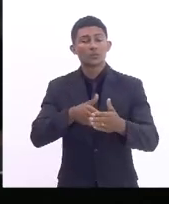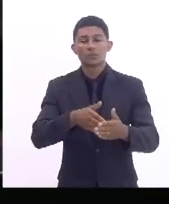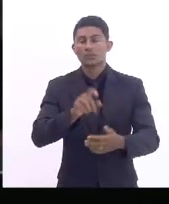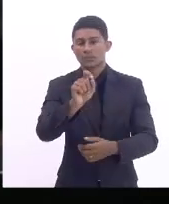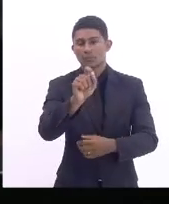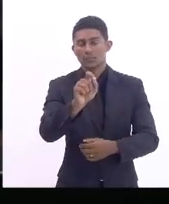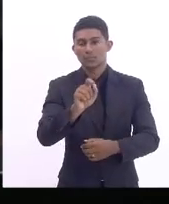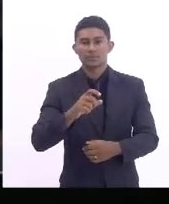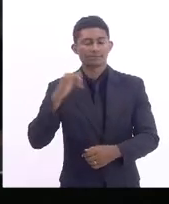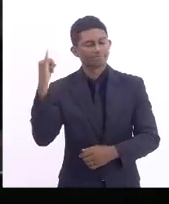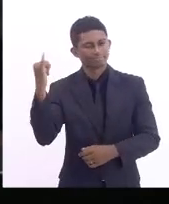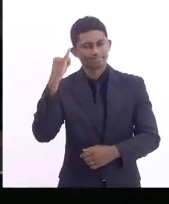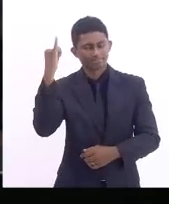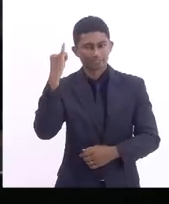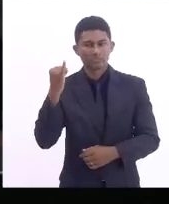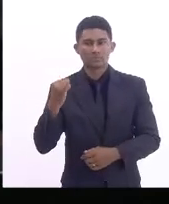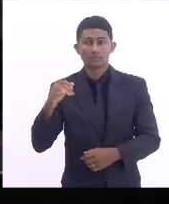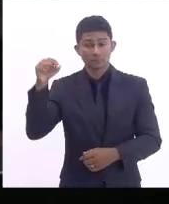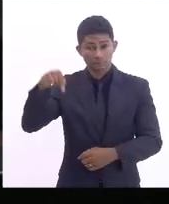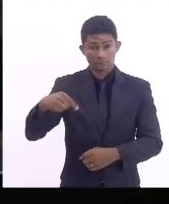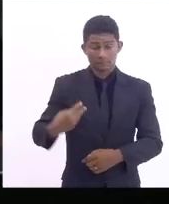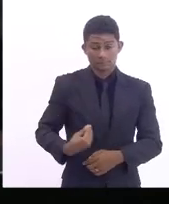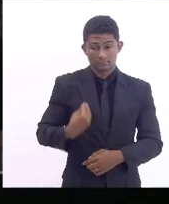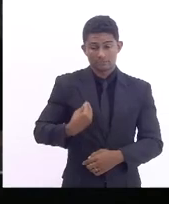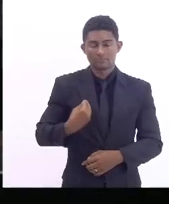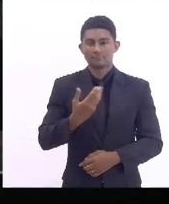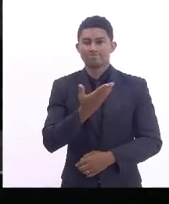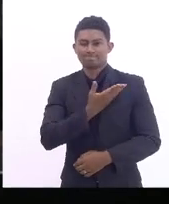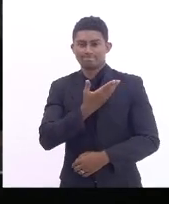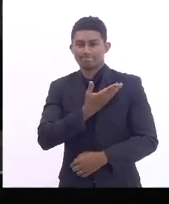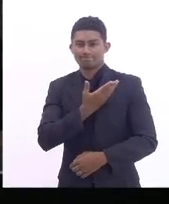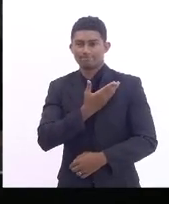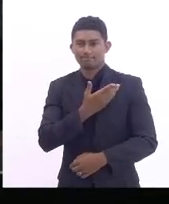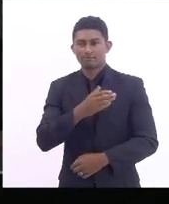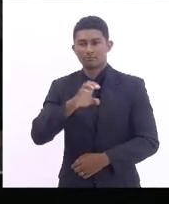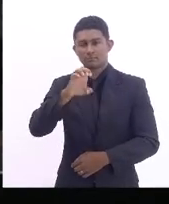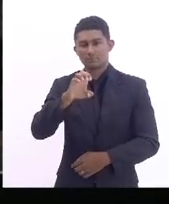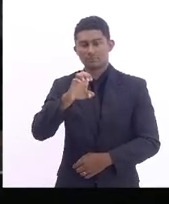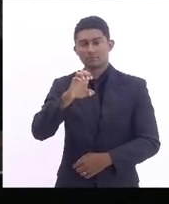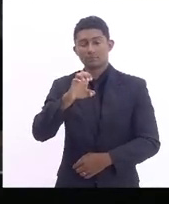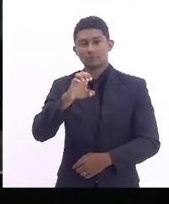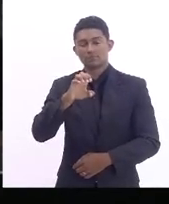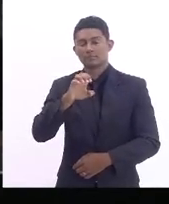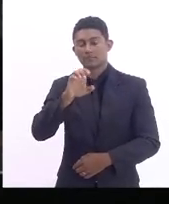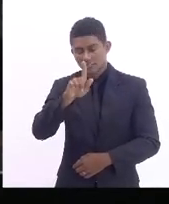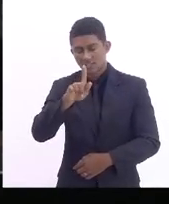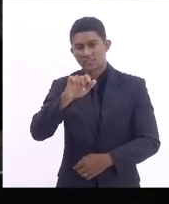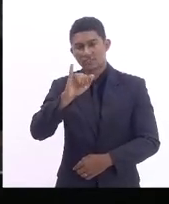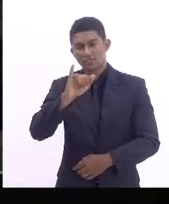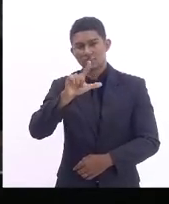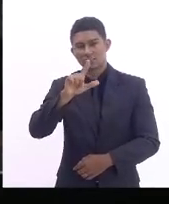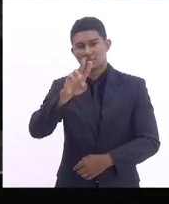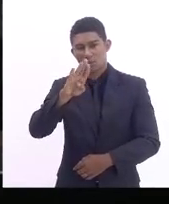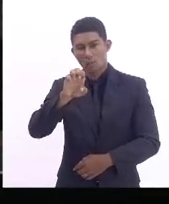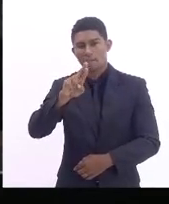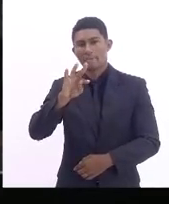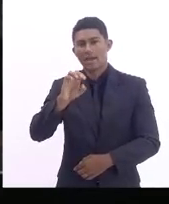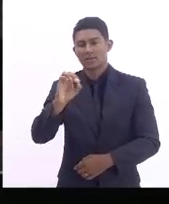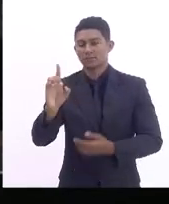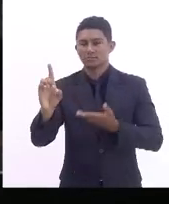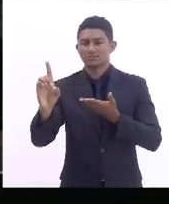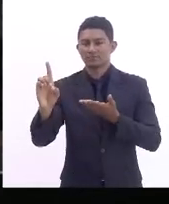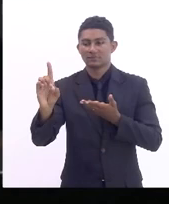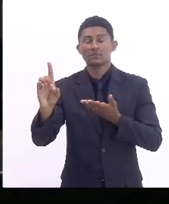importante é a presença do nosso amigo querido companheiro de longa data Gilberto Palmares que